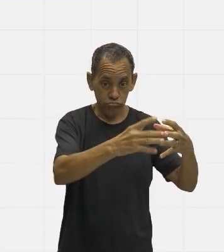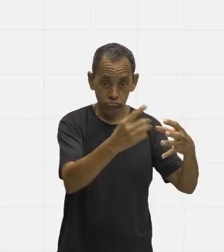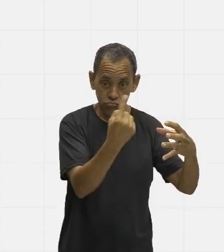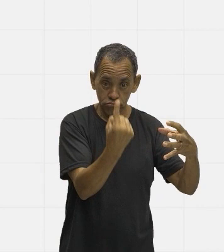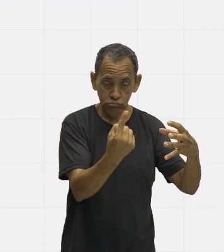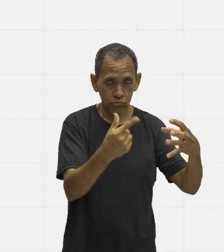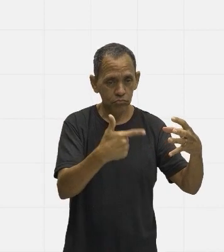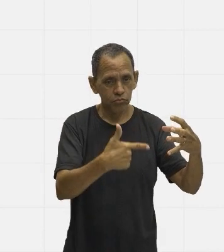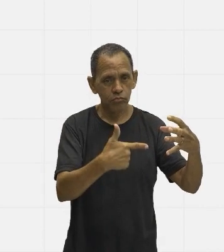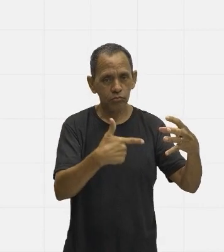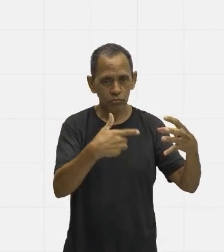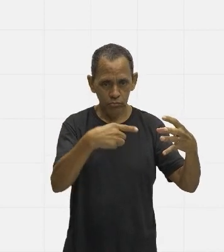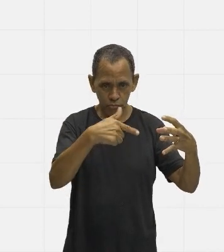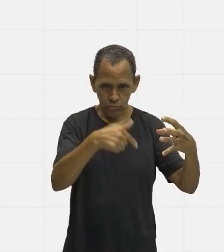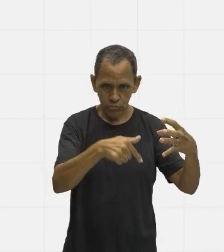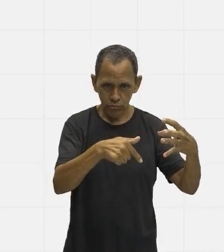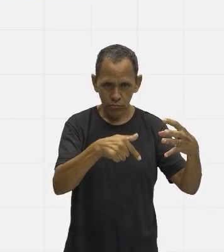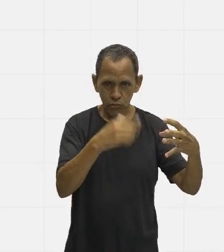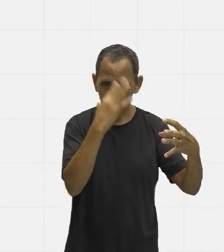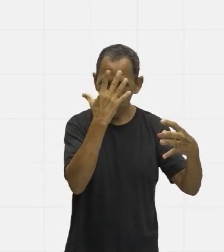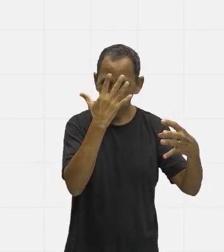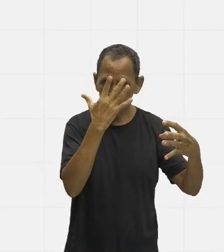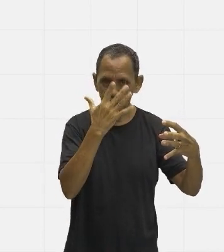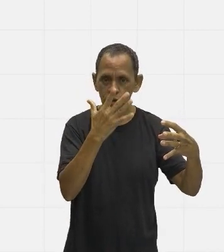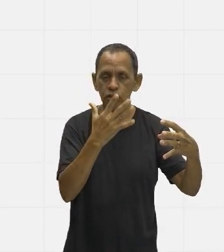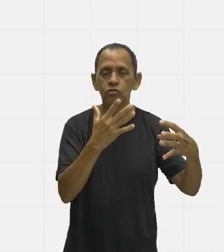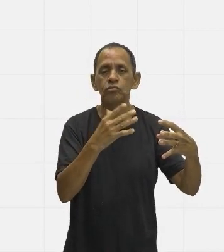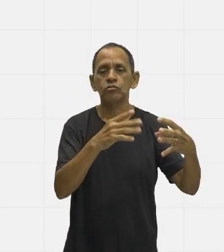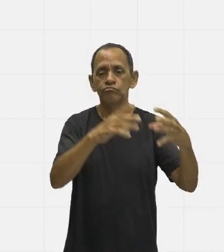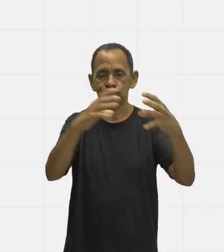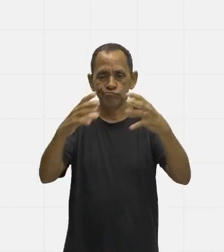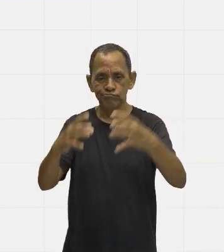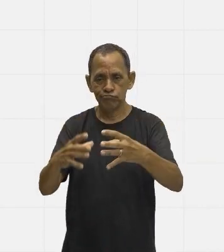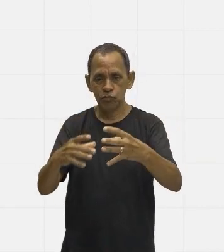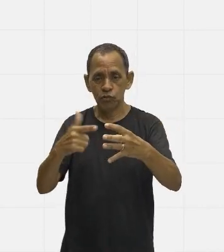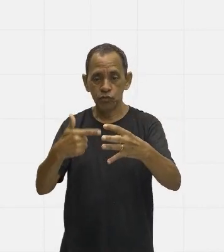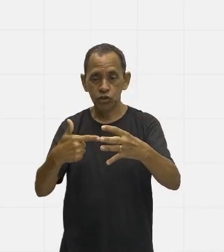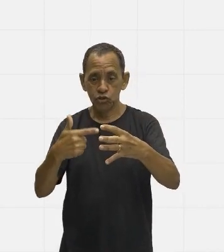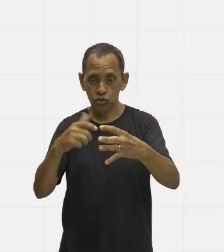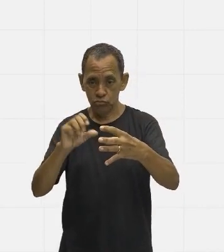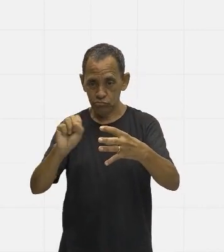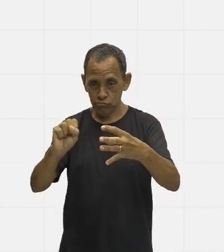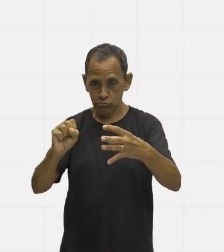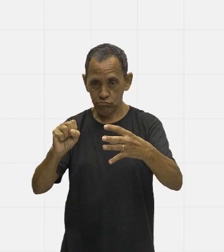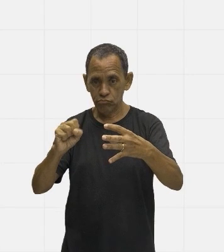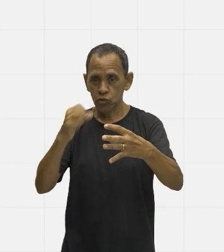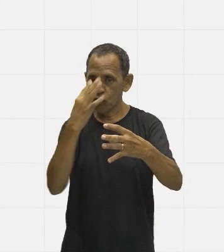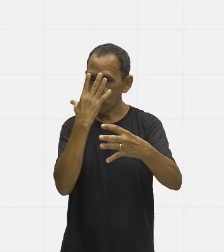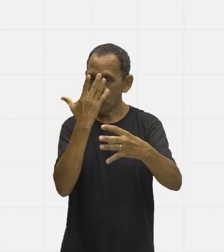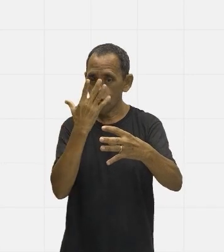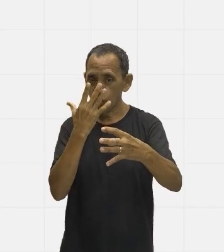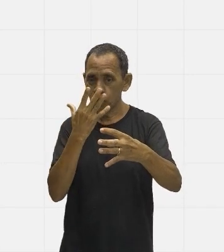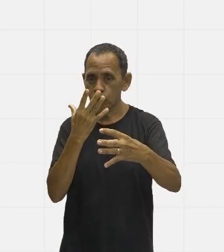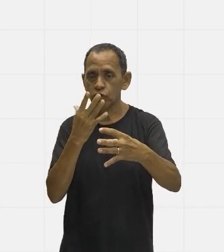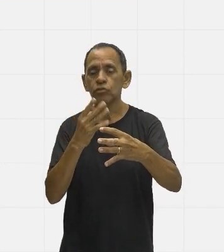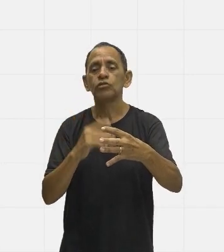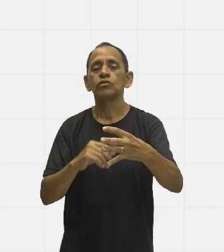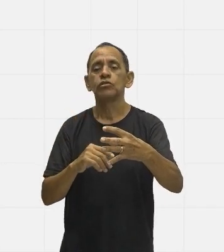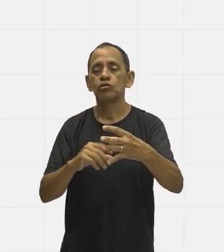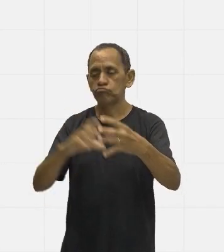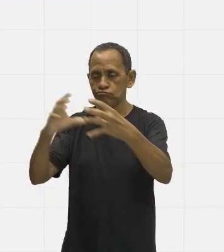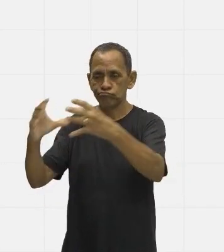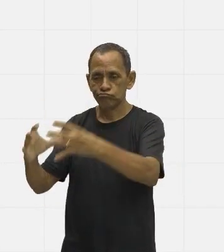de 2024, da aplicação do bloco 2 no dia 28/2, do bloco 3 no